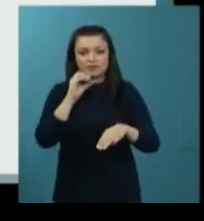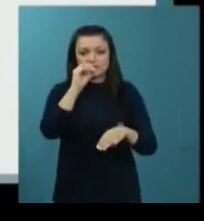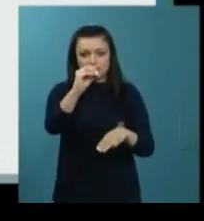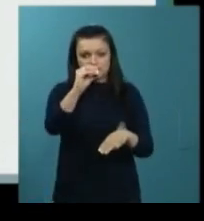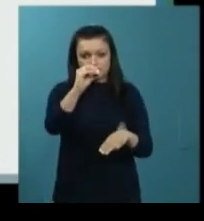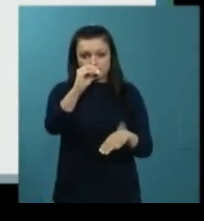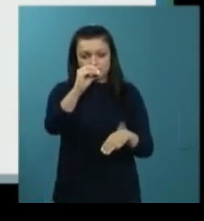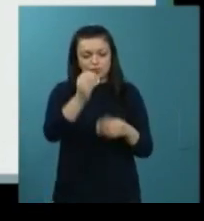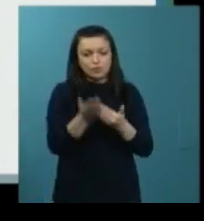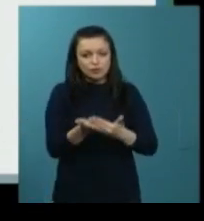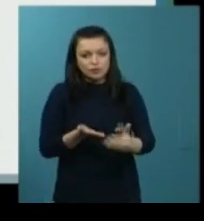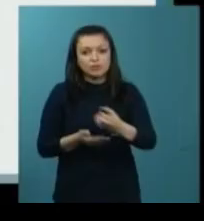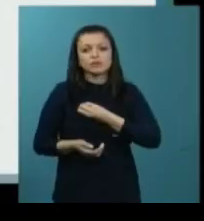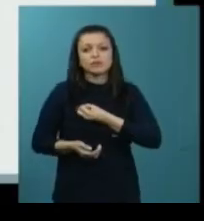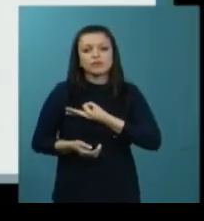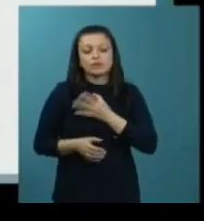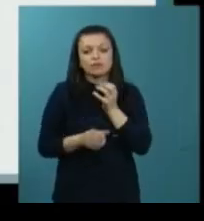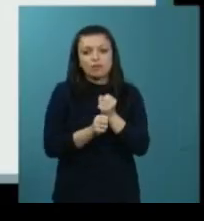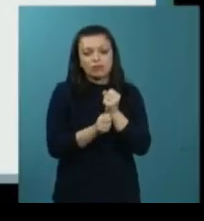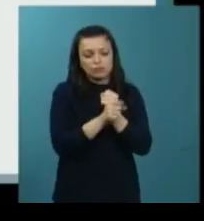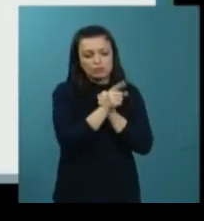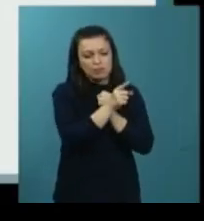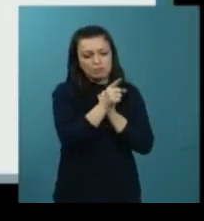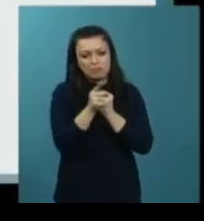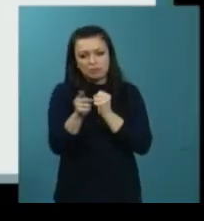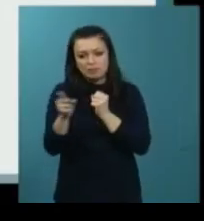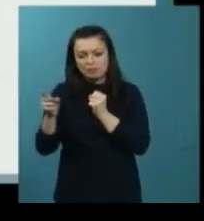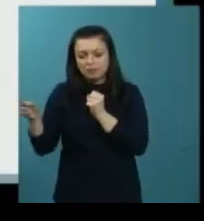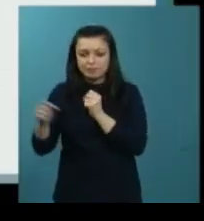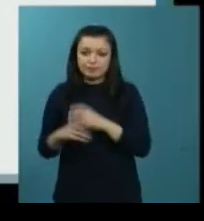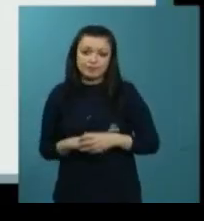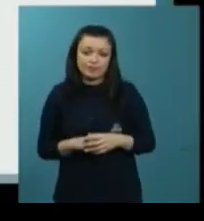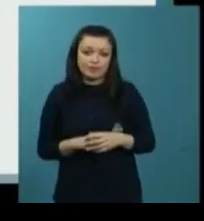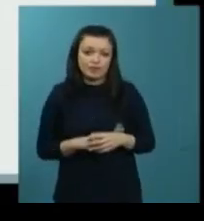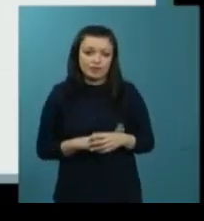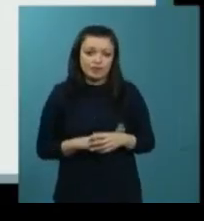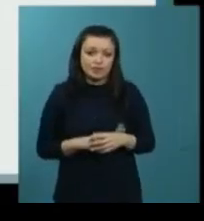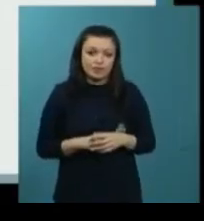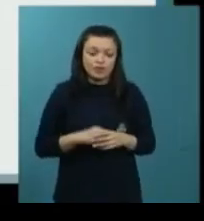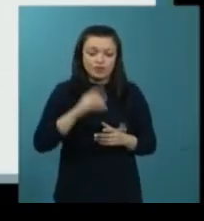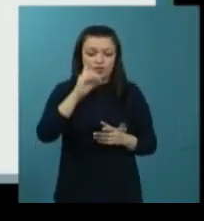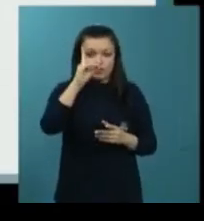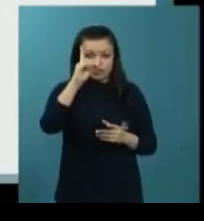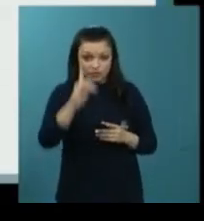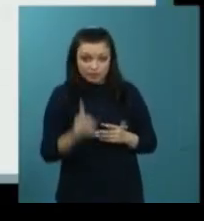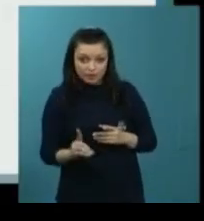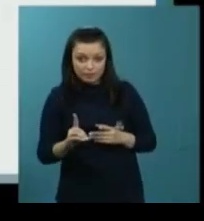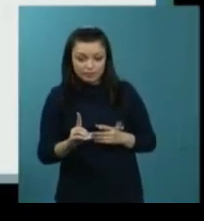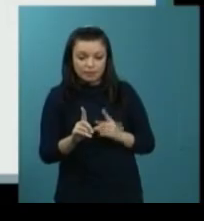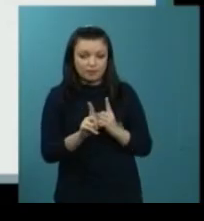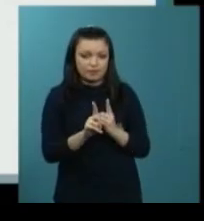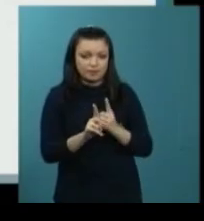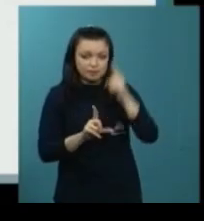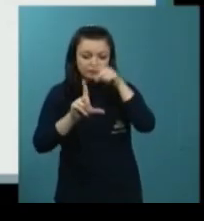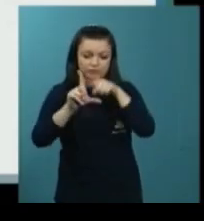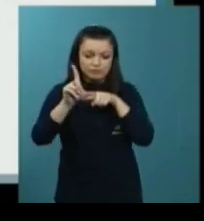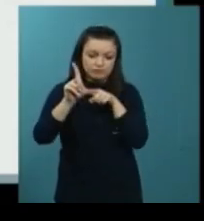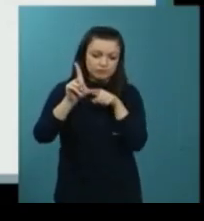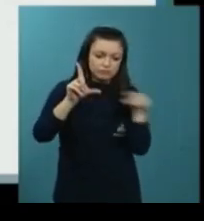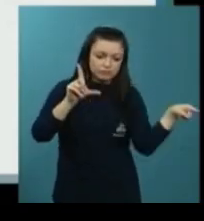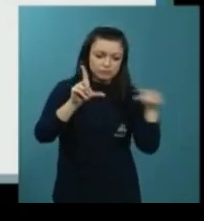da contagem dos pontos. À direita e acima teremos